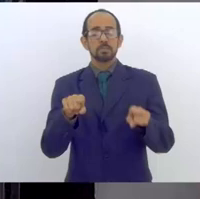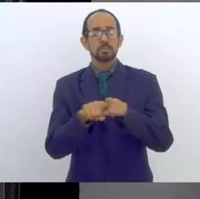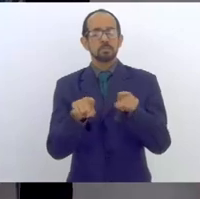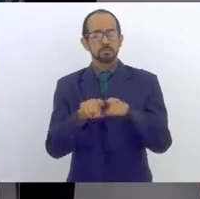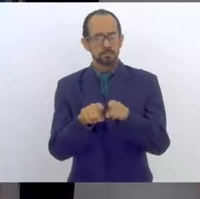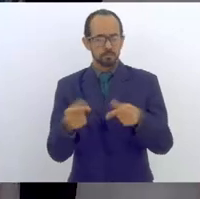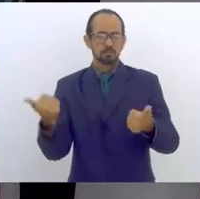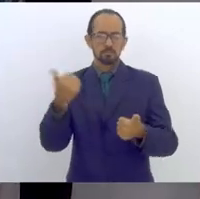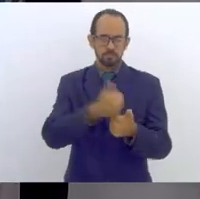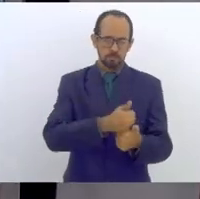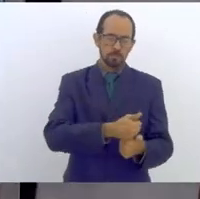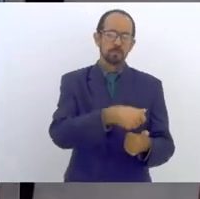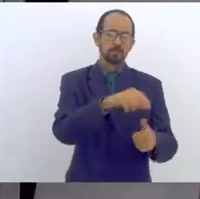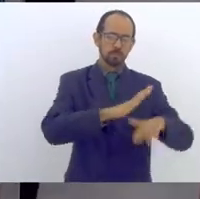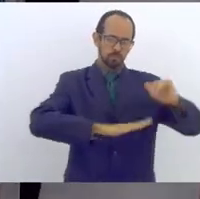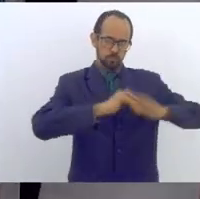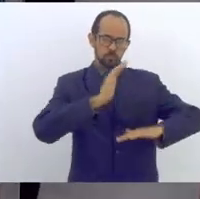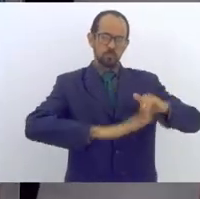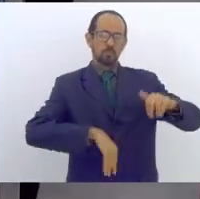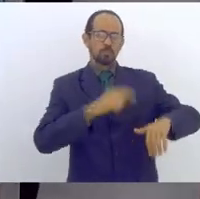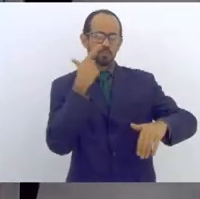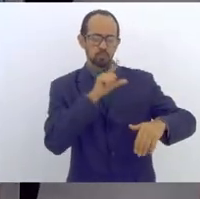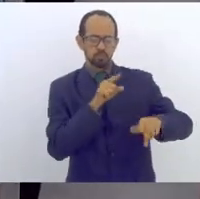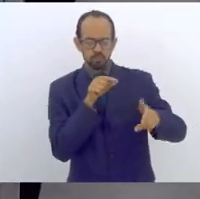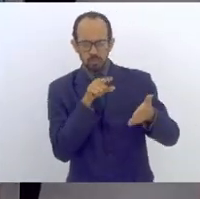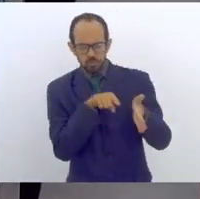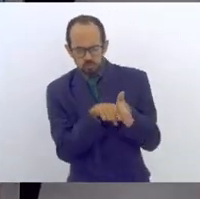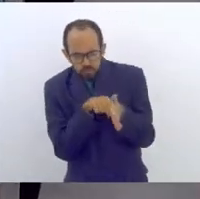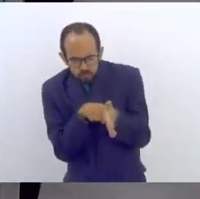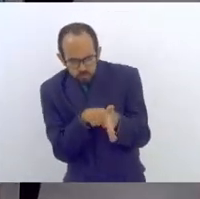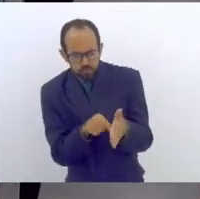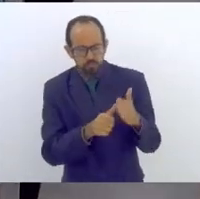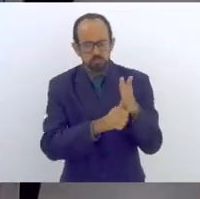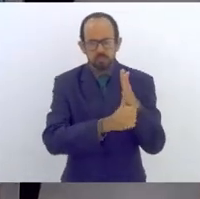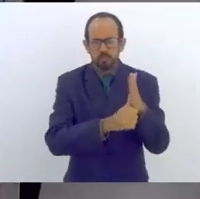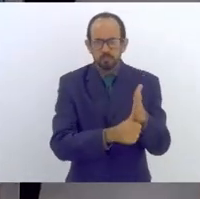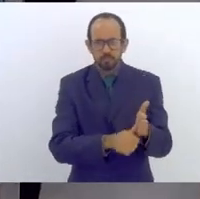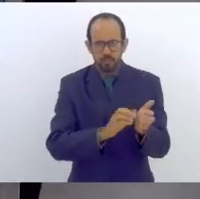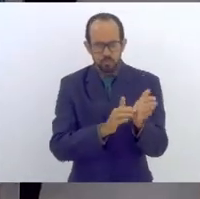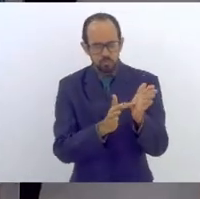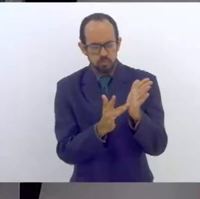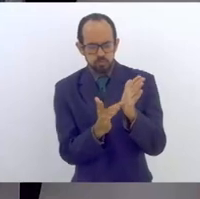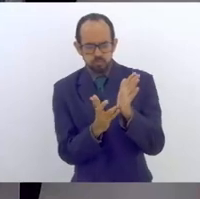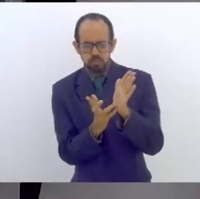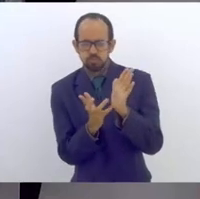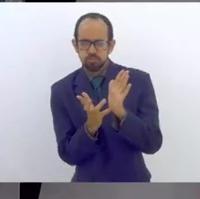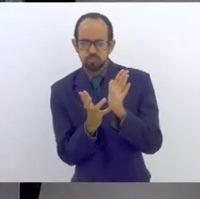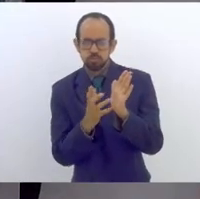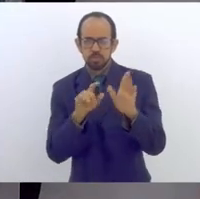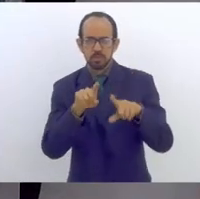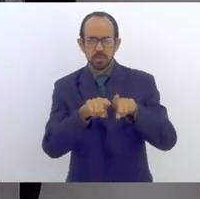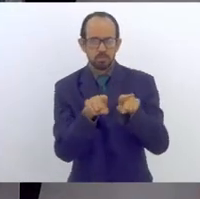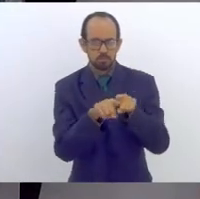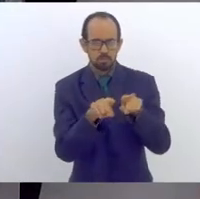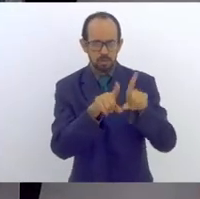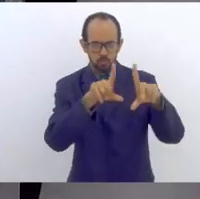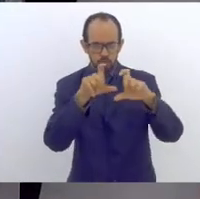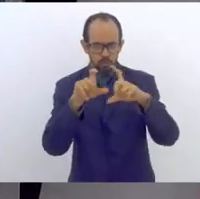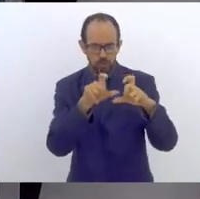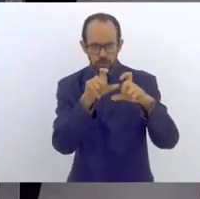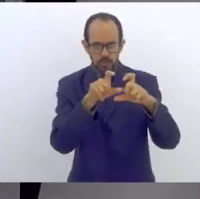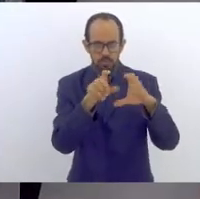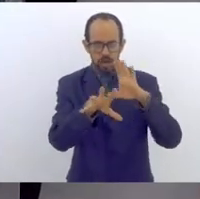melhorando todo o processo de identificação criminal coleta de impressões digitais passando pelo normal de fotografia para alimentar corretamente